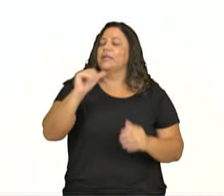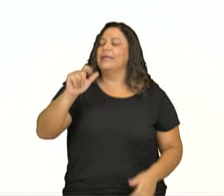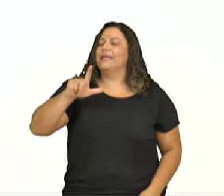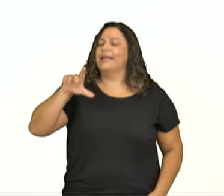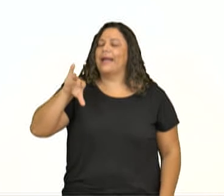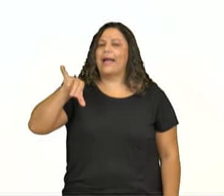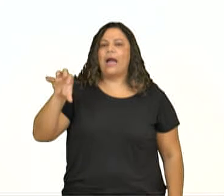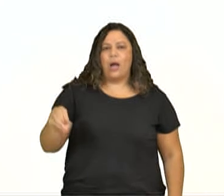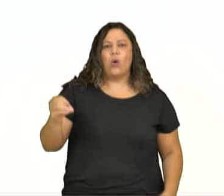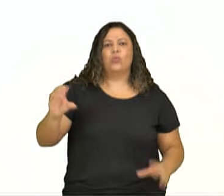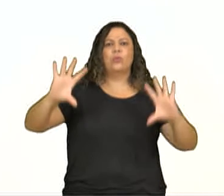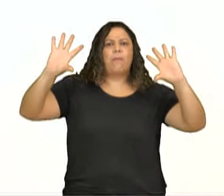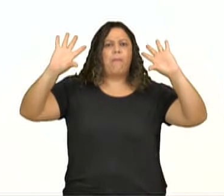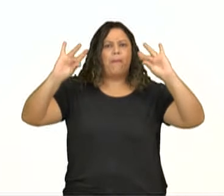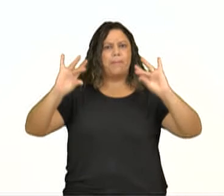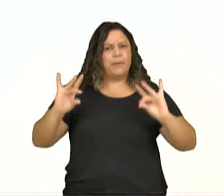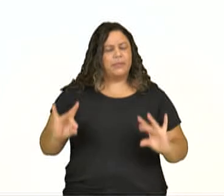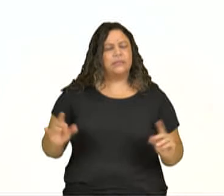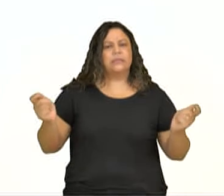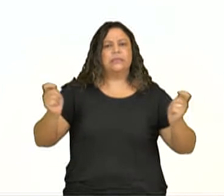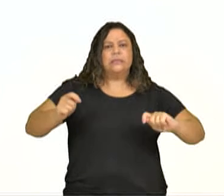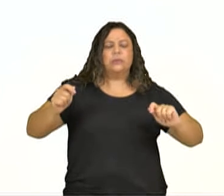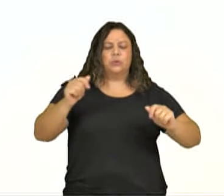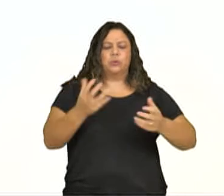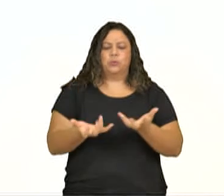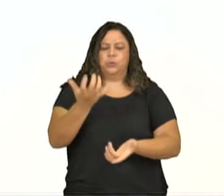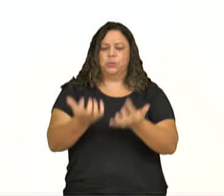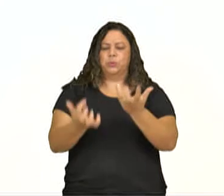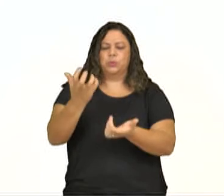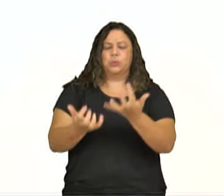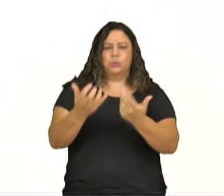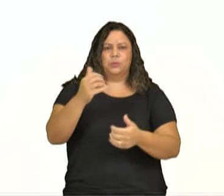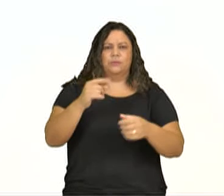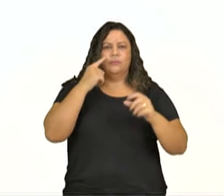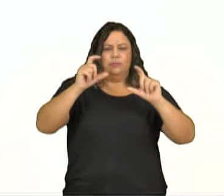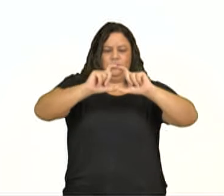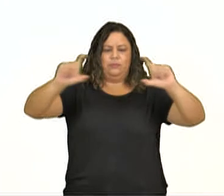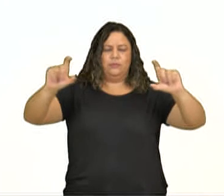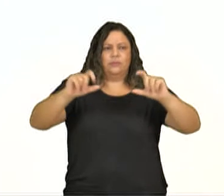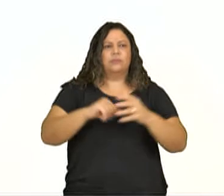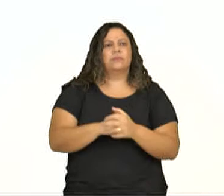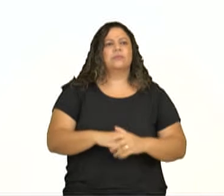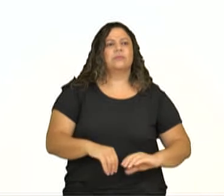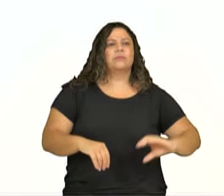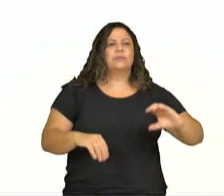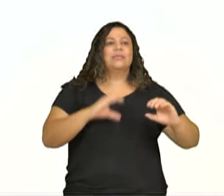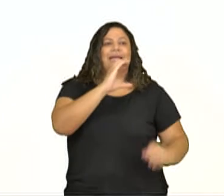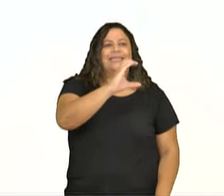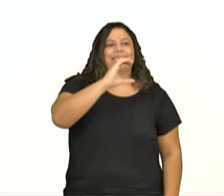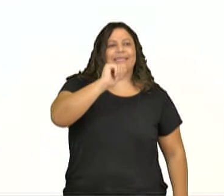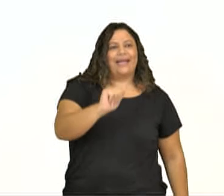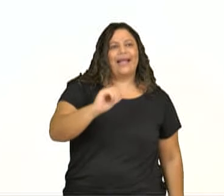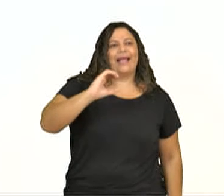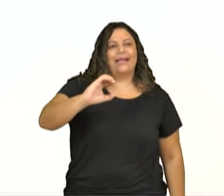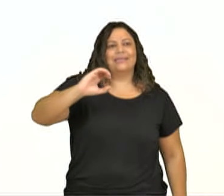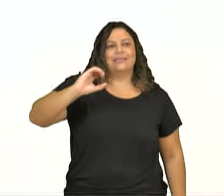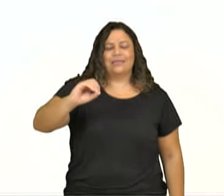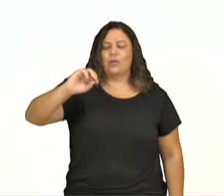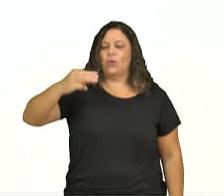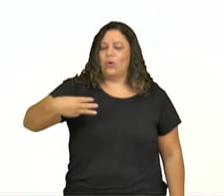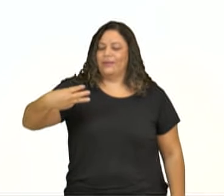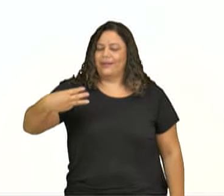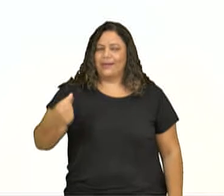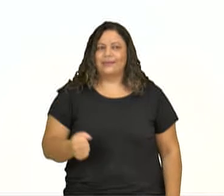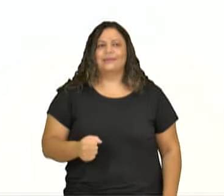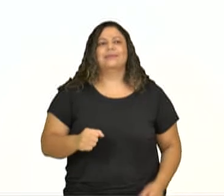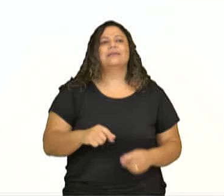cálcio, sofre decomposição quando submetido a aquecimento, segundo a equação. Então, o carbonato de cálcio se decompõe em